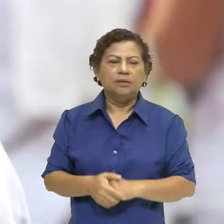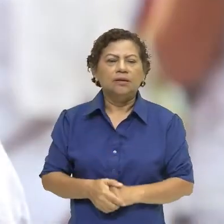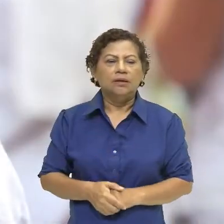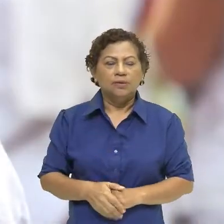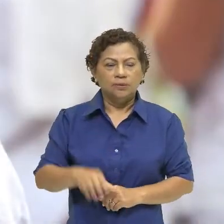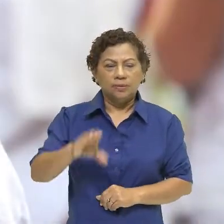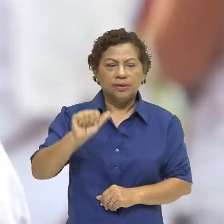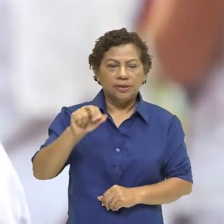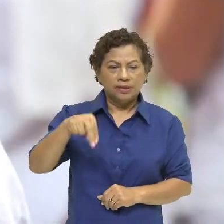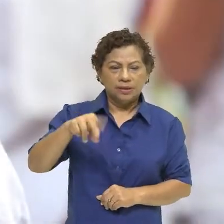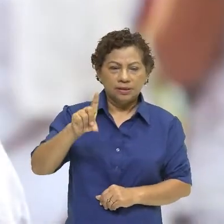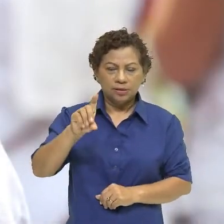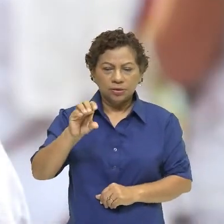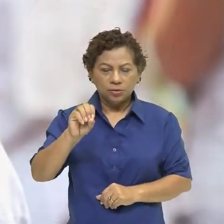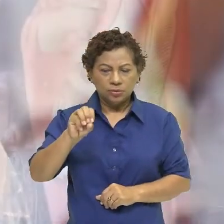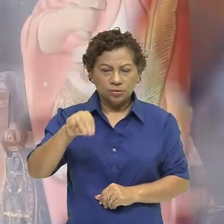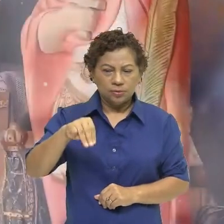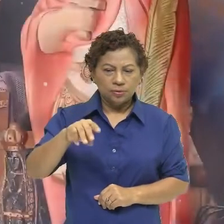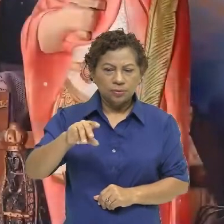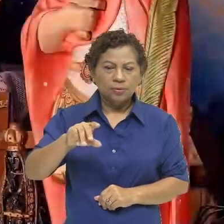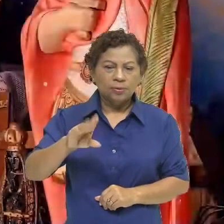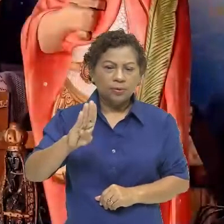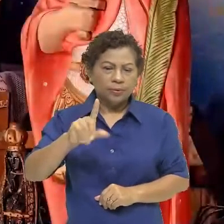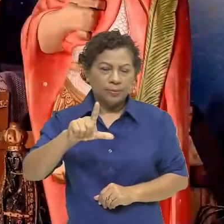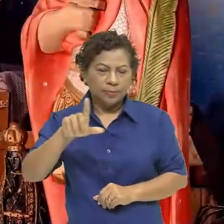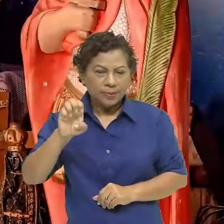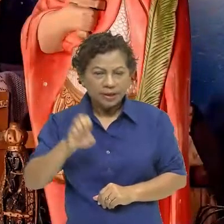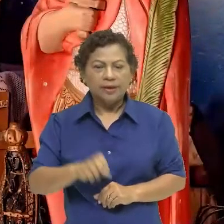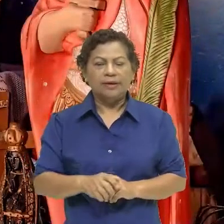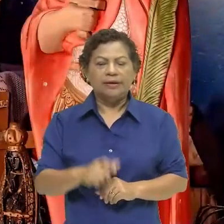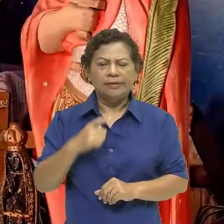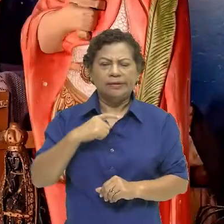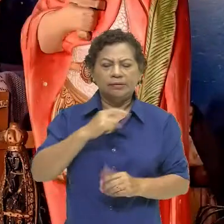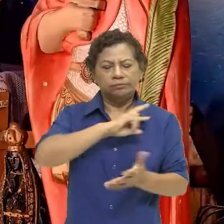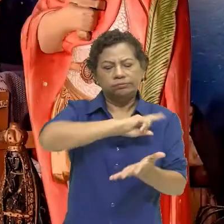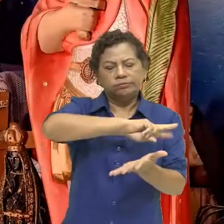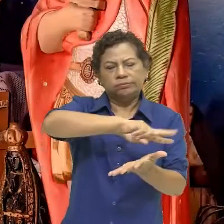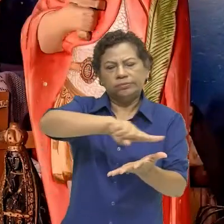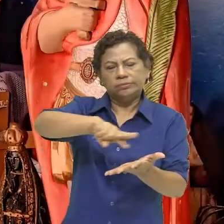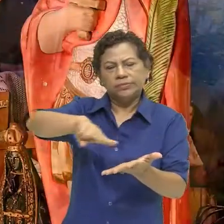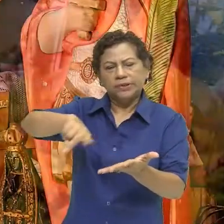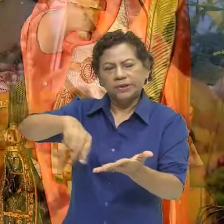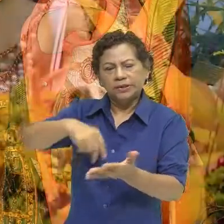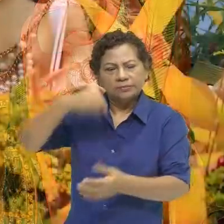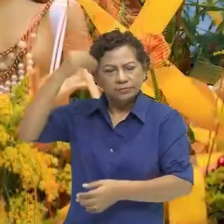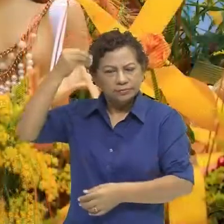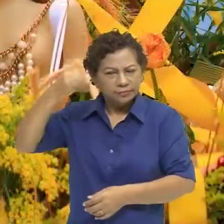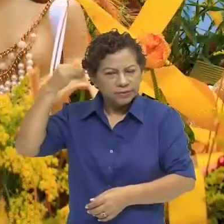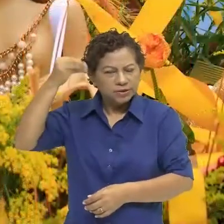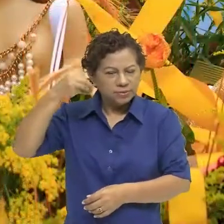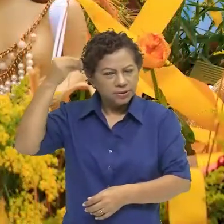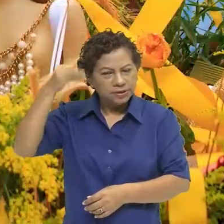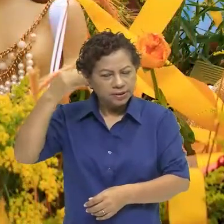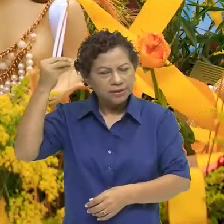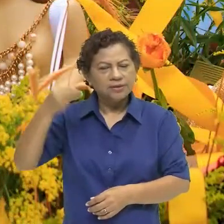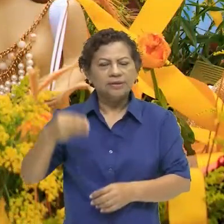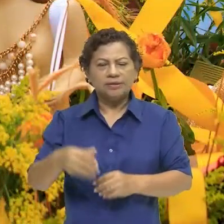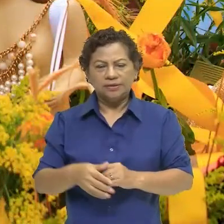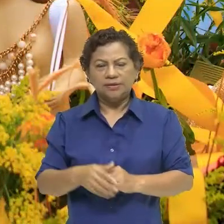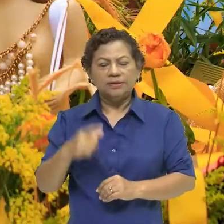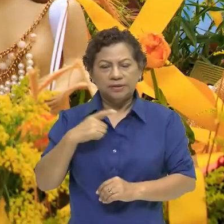considerado um conjunto de experiências religiosas, de manifestações do sagrado por meio de muitas experiências simbólicas e de